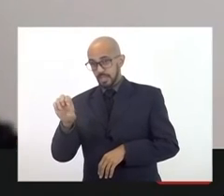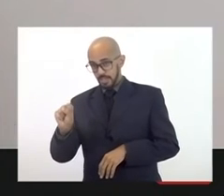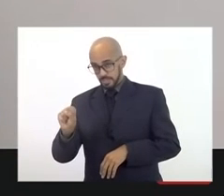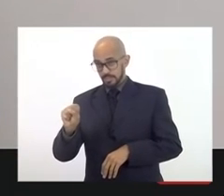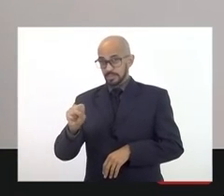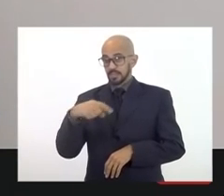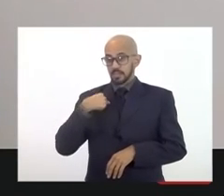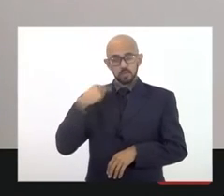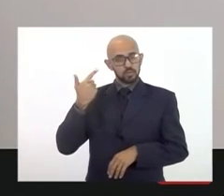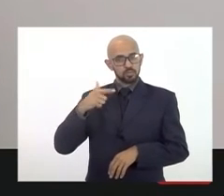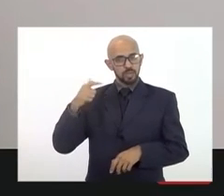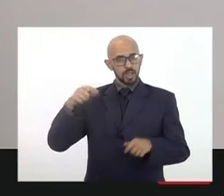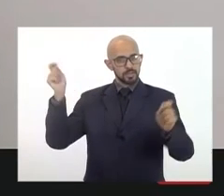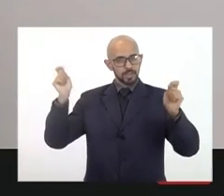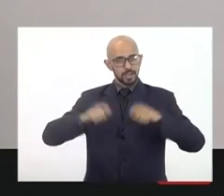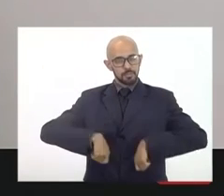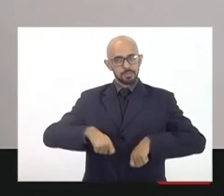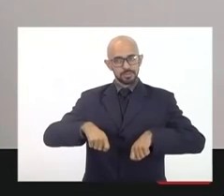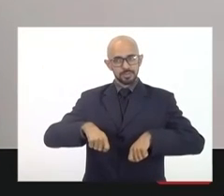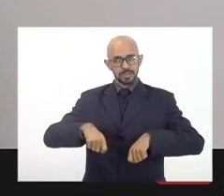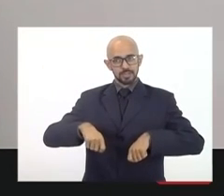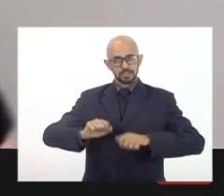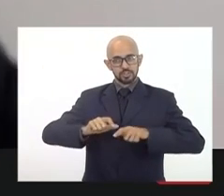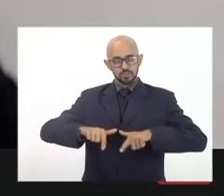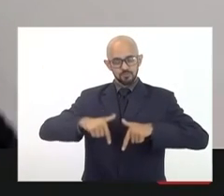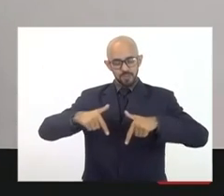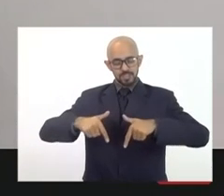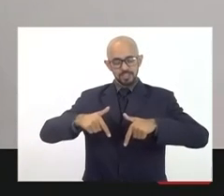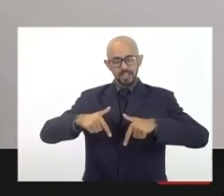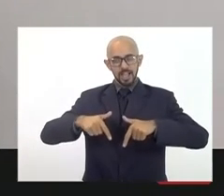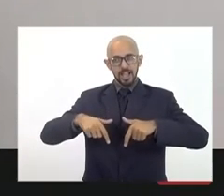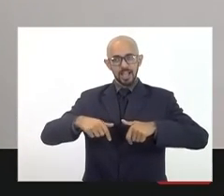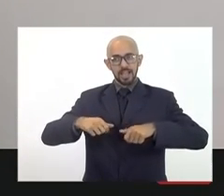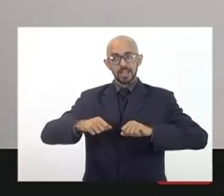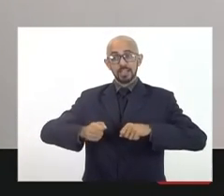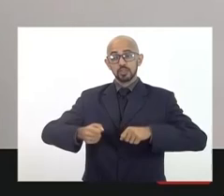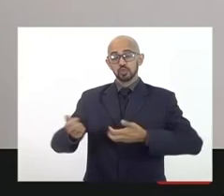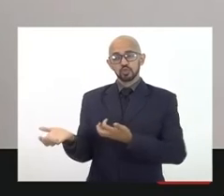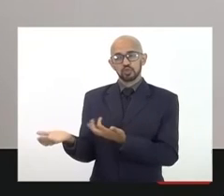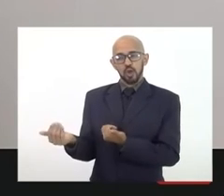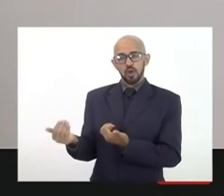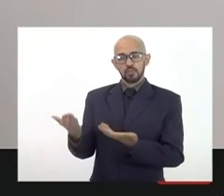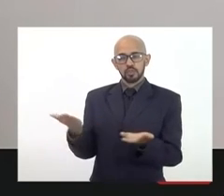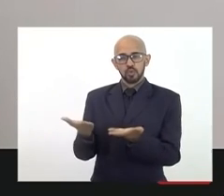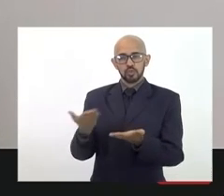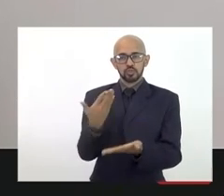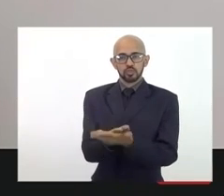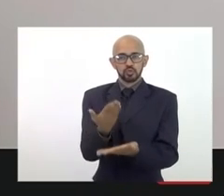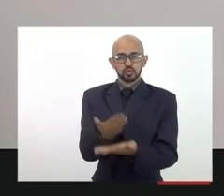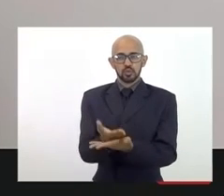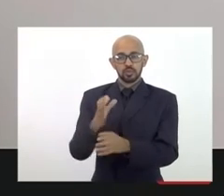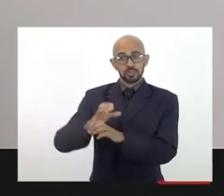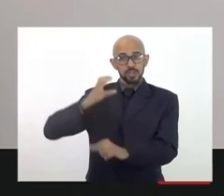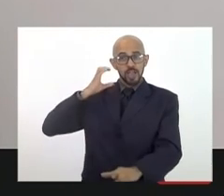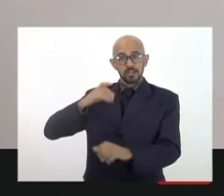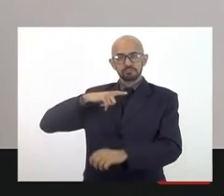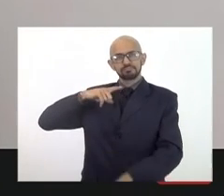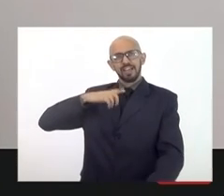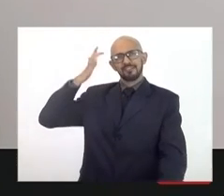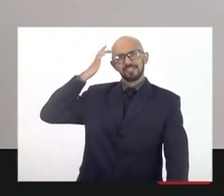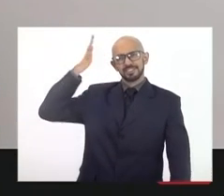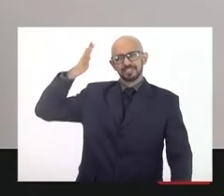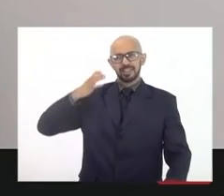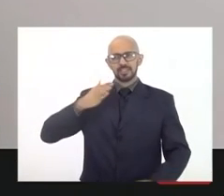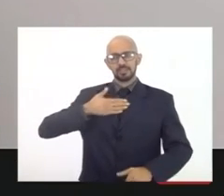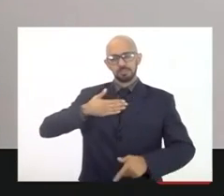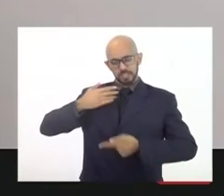tenho aquela habilidade de plotar em satélite, que a garotada hoje que está estudando engenharia, eles têm uma facilidade muito grande, que na minha geração